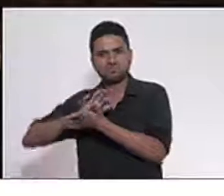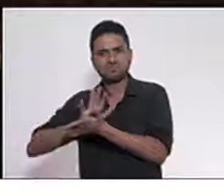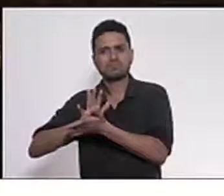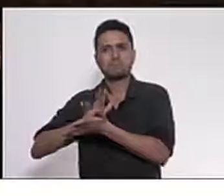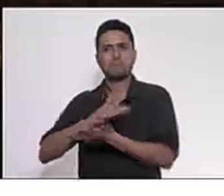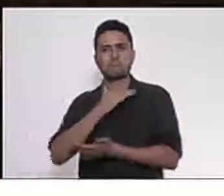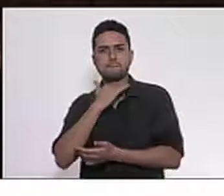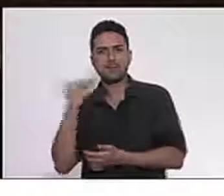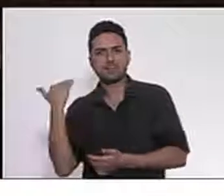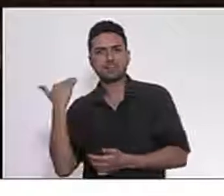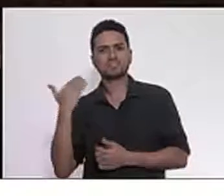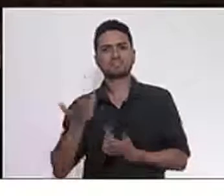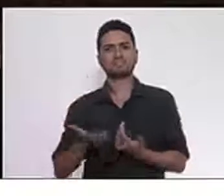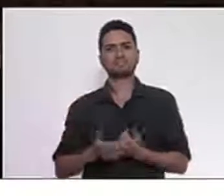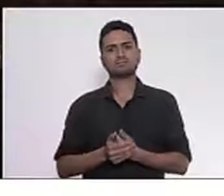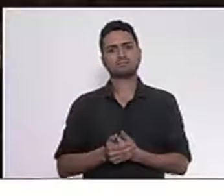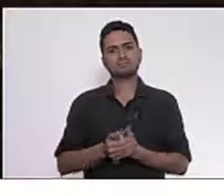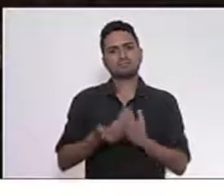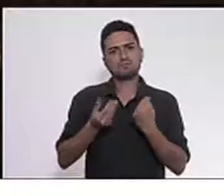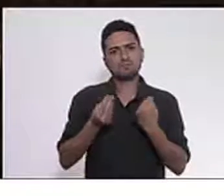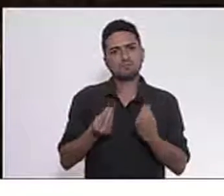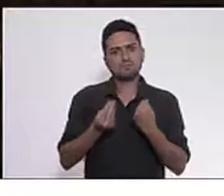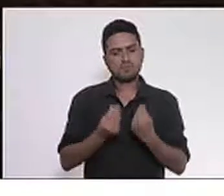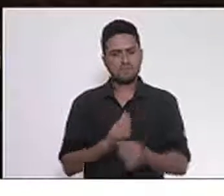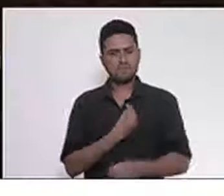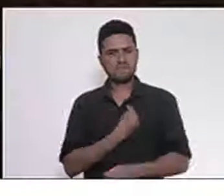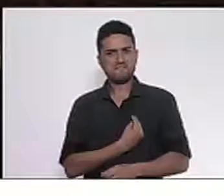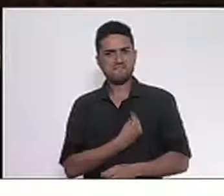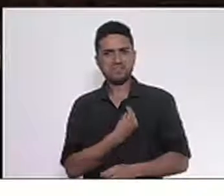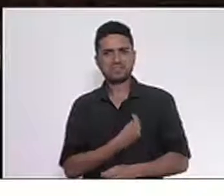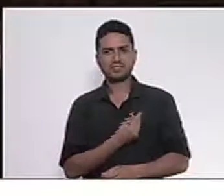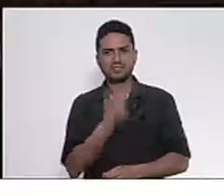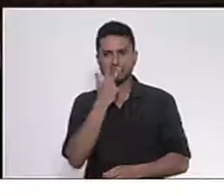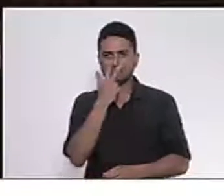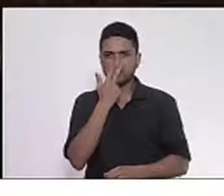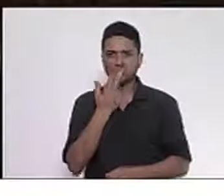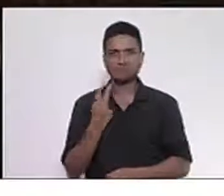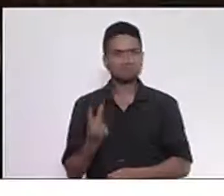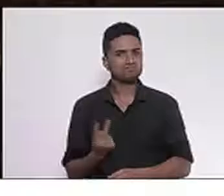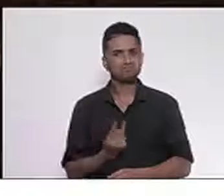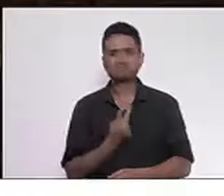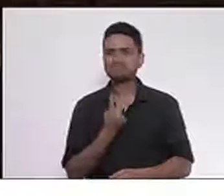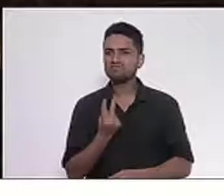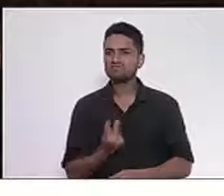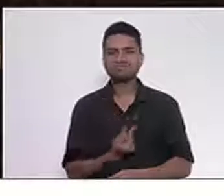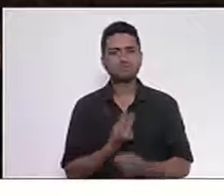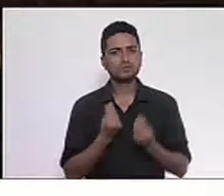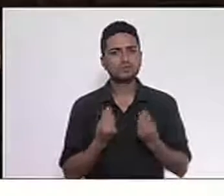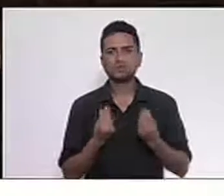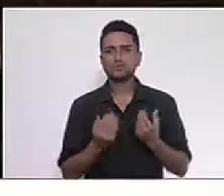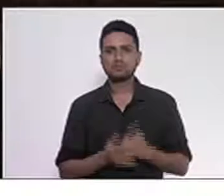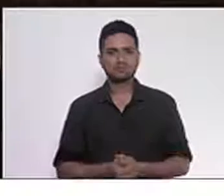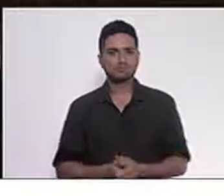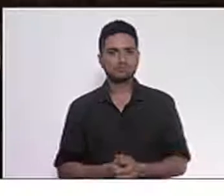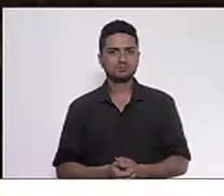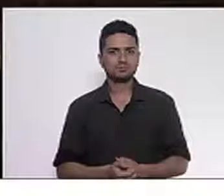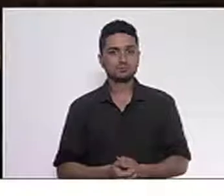militarização da vida, de precarização cada vez maior dos profissionais de segurança